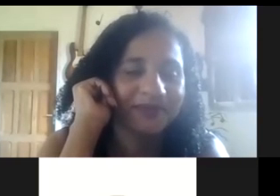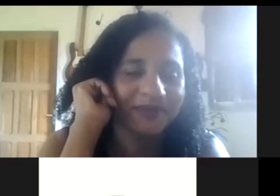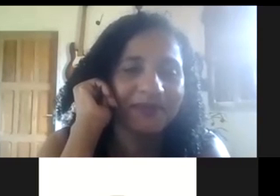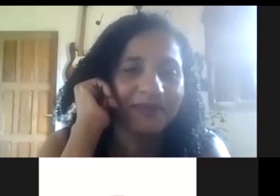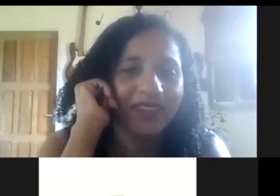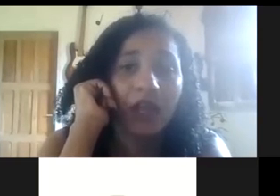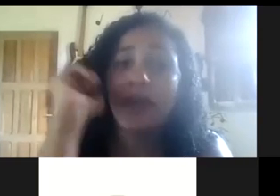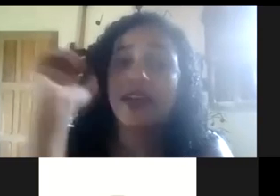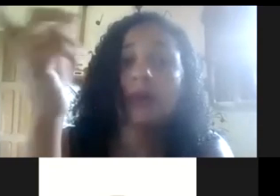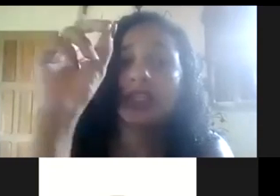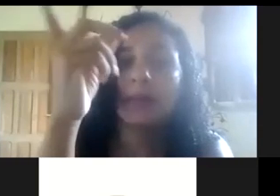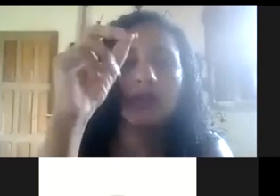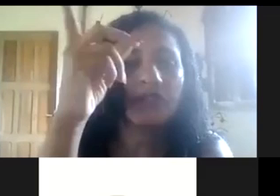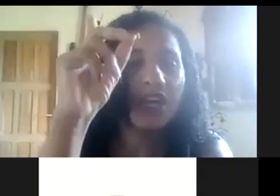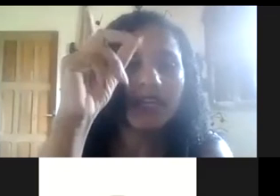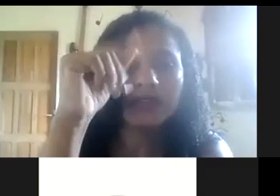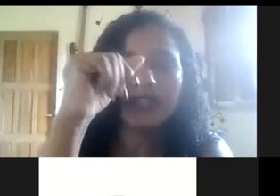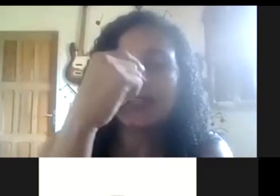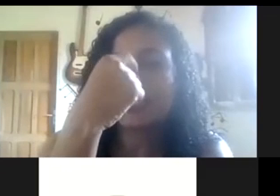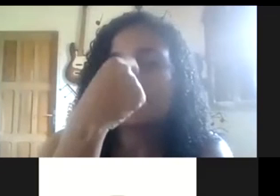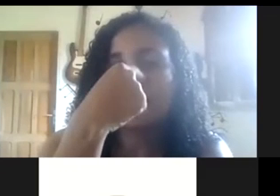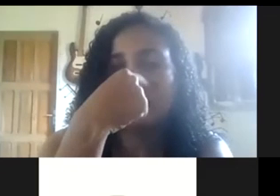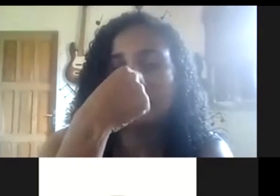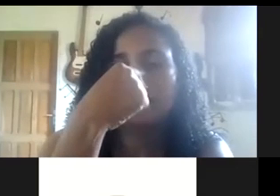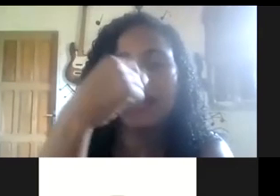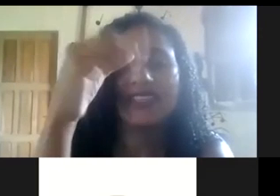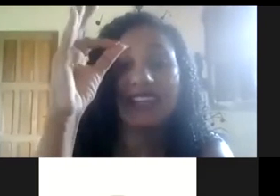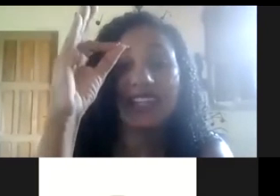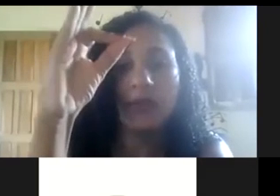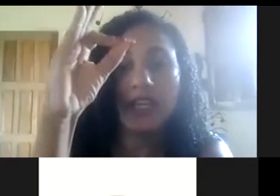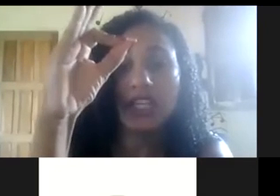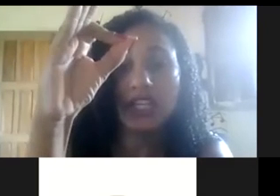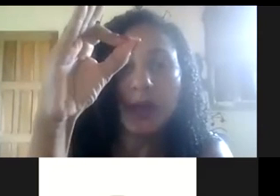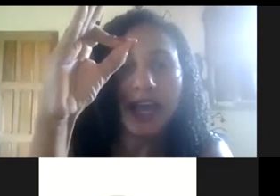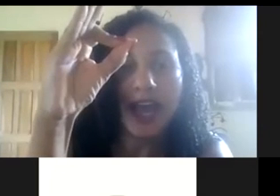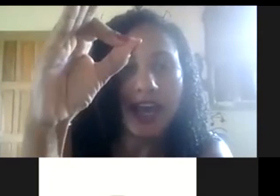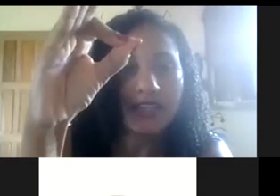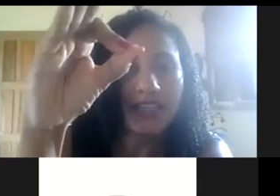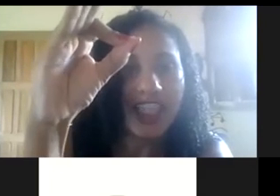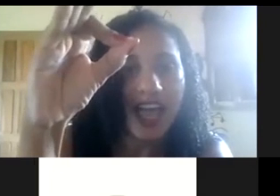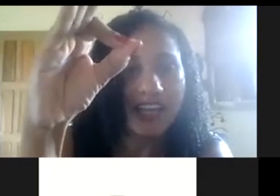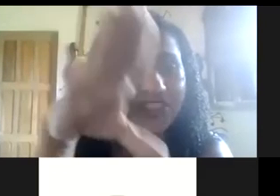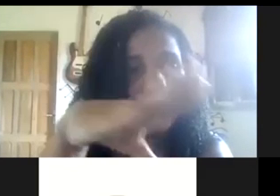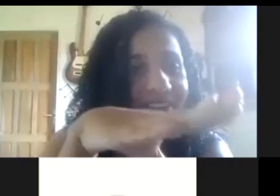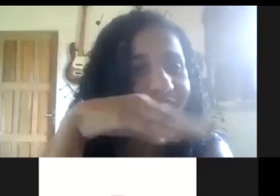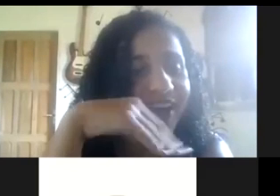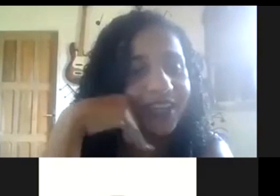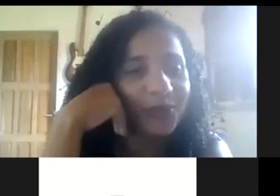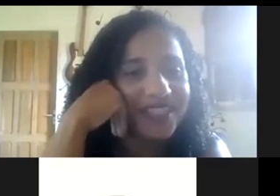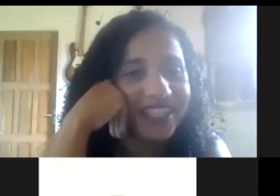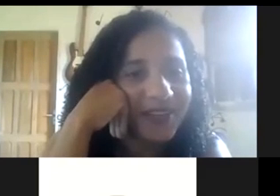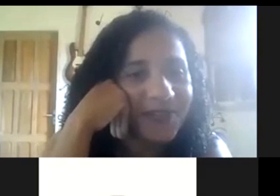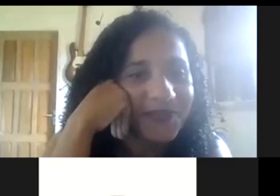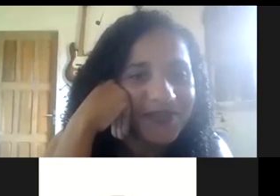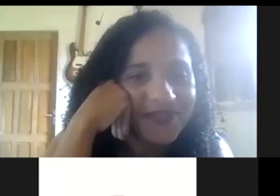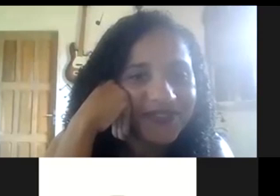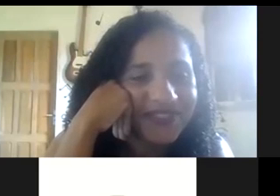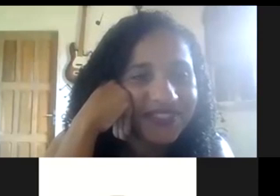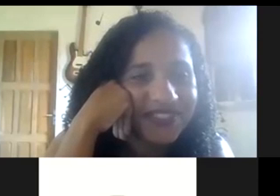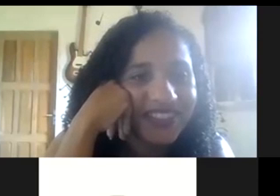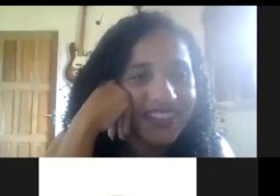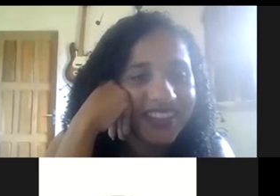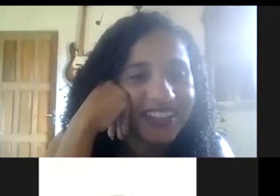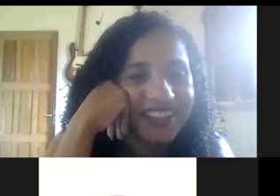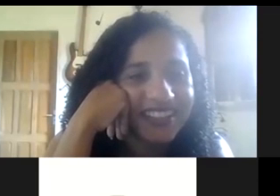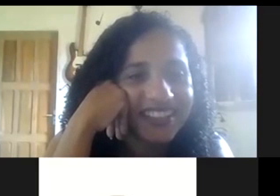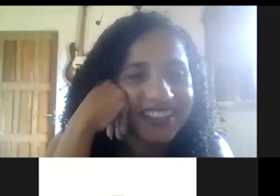entendeu? Se eu soubesse, mas eu queria causar. Mas o meu também não trouxeram traição, não. Mas teve uma bendita de uma casa na laje. Fale, Lucy.